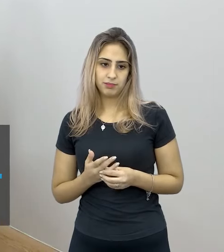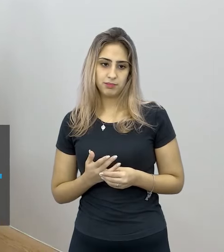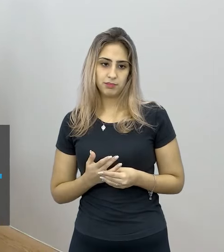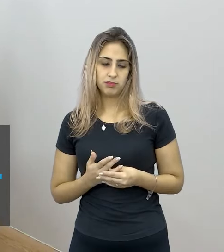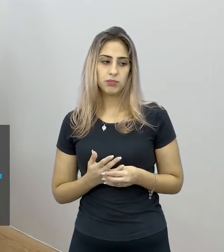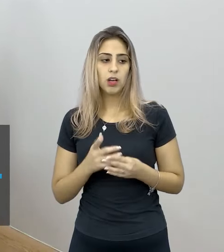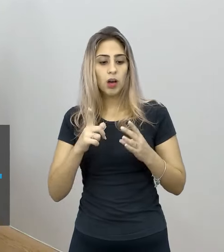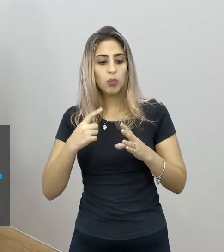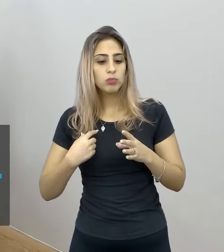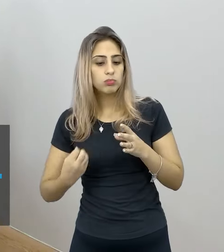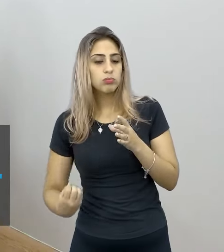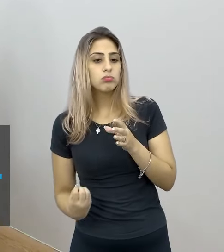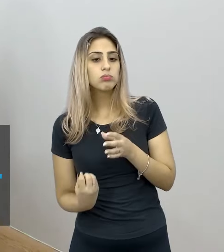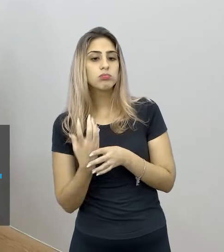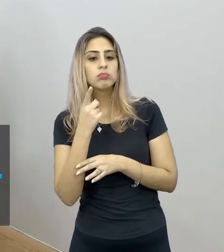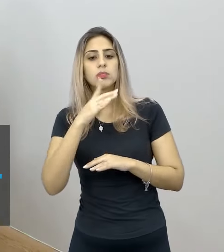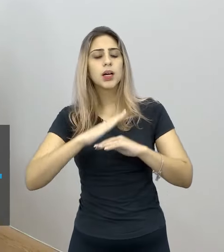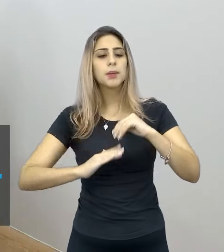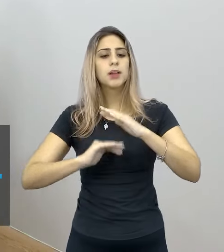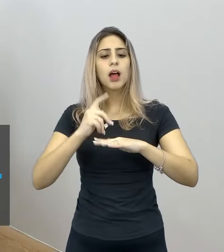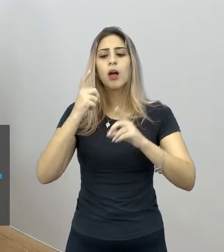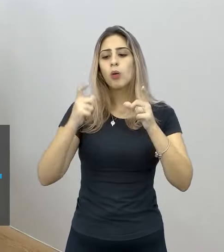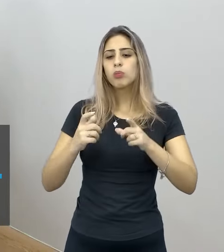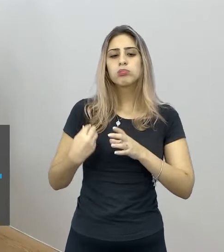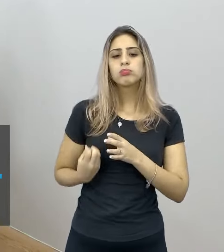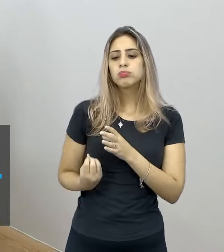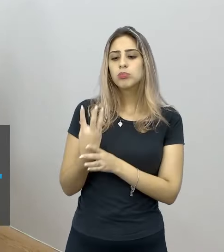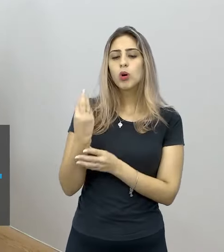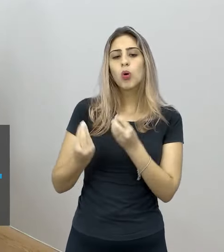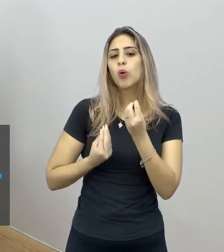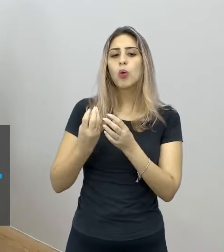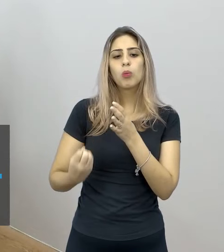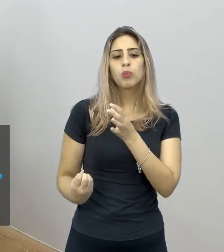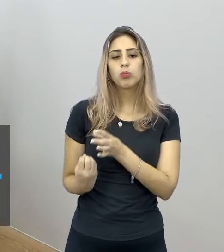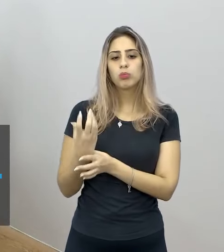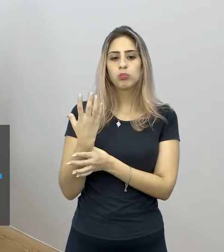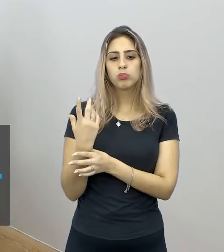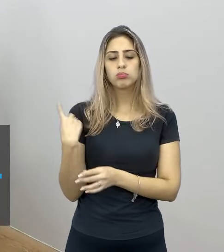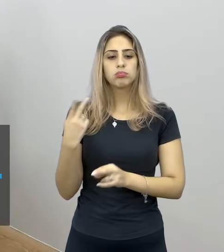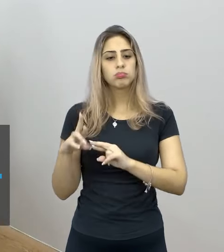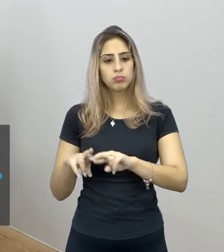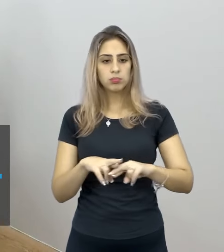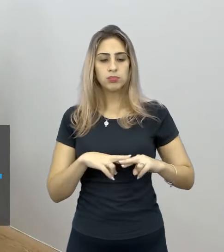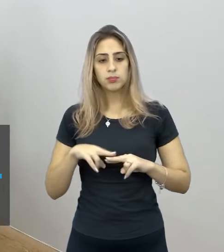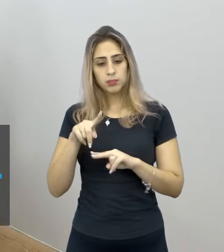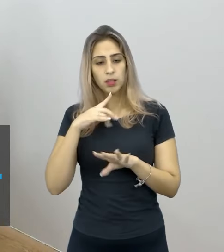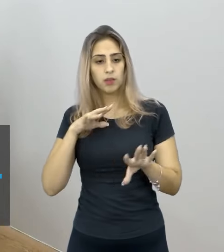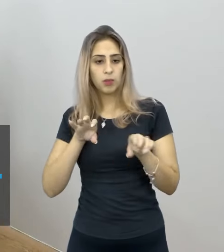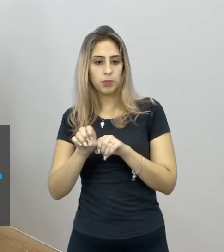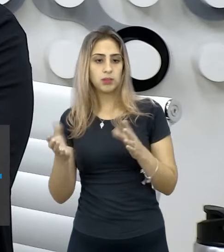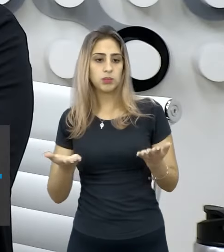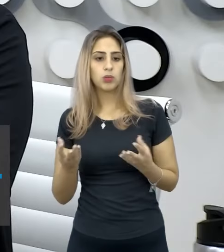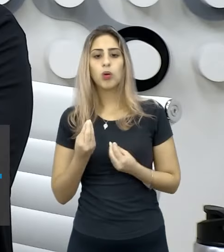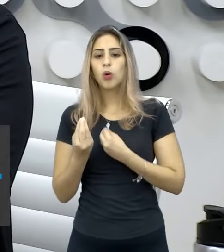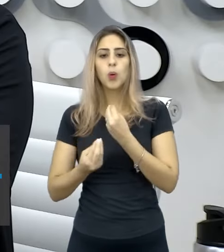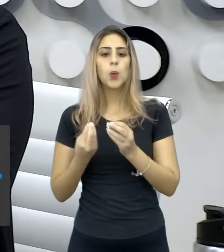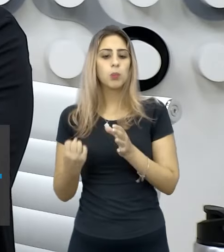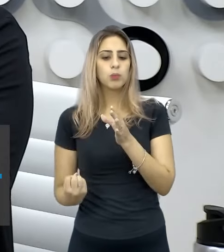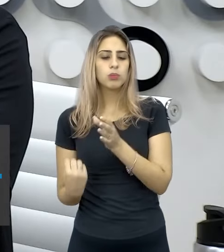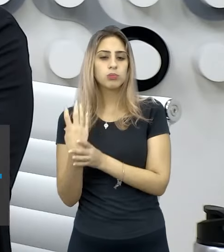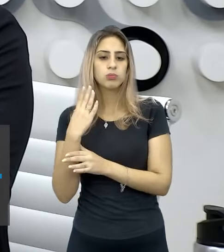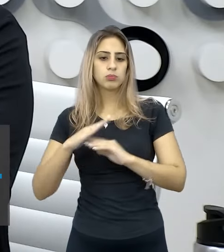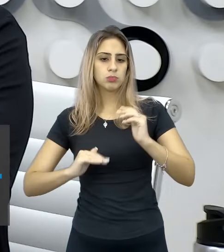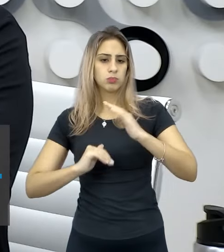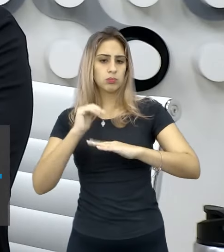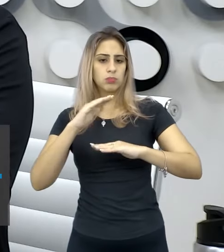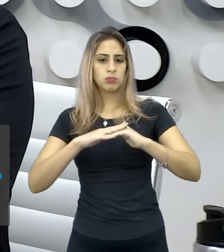da onde que surgiu, né, essas habilidades, né? Então nós resolvemos retomar aqui na formação de hoje. De onde é que surgiu essas